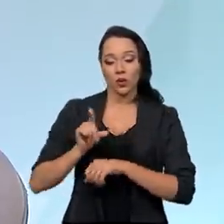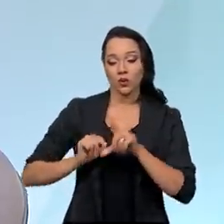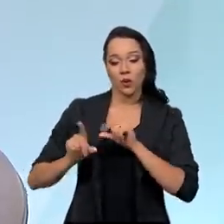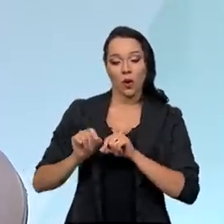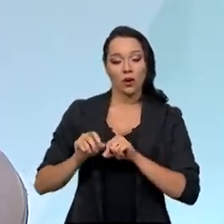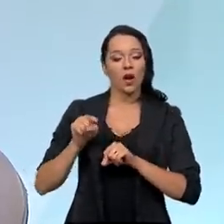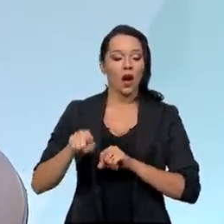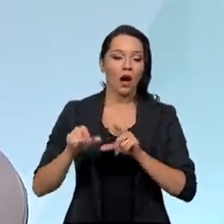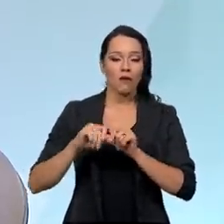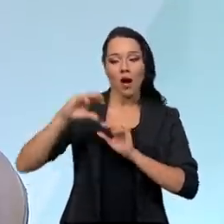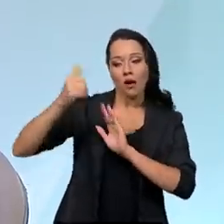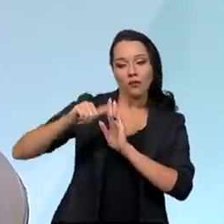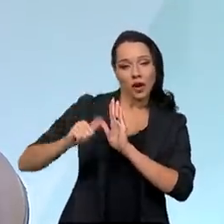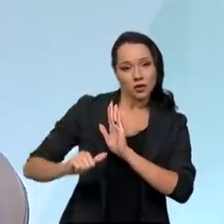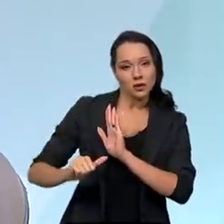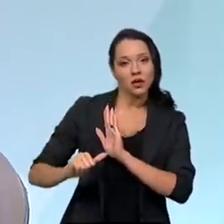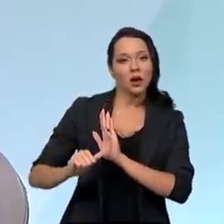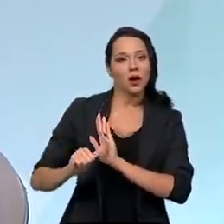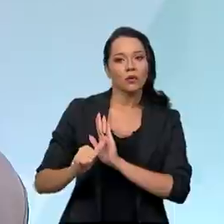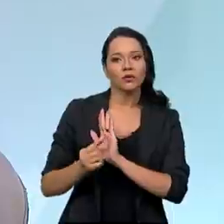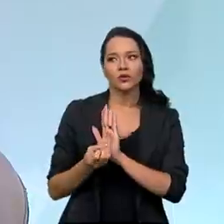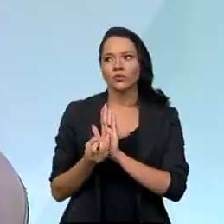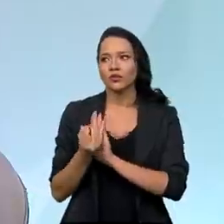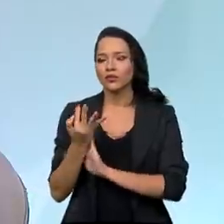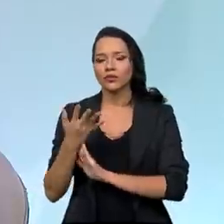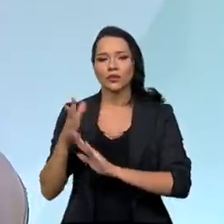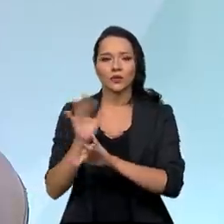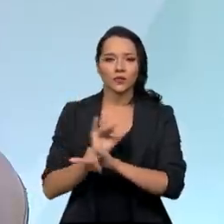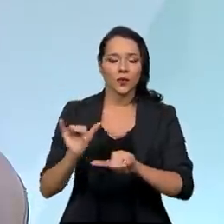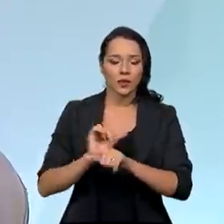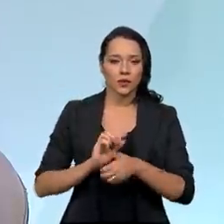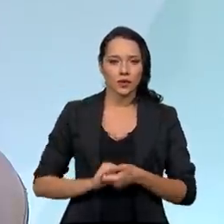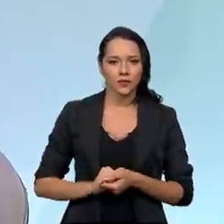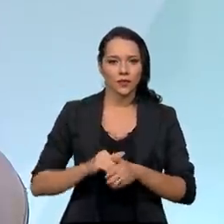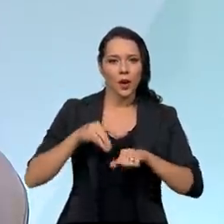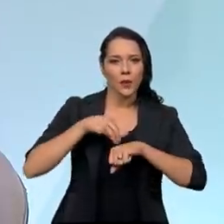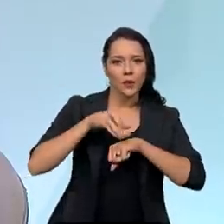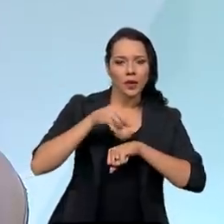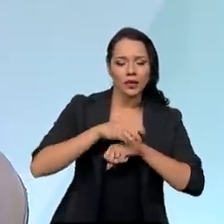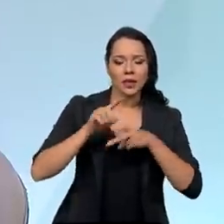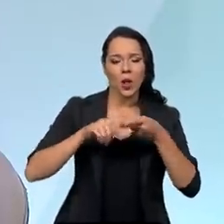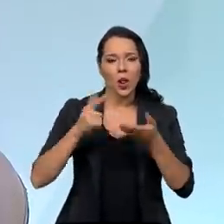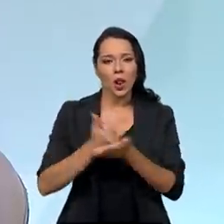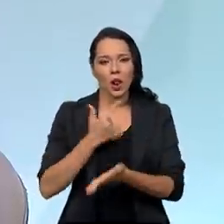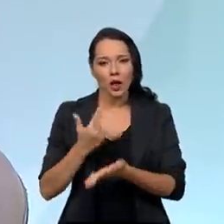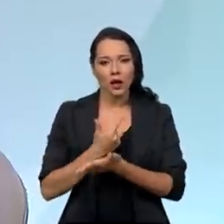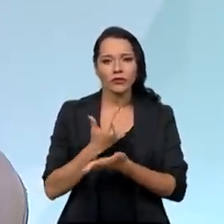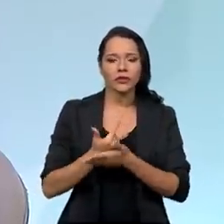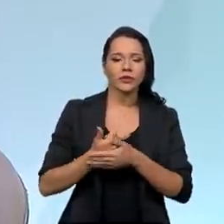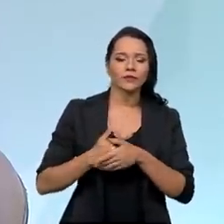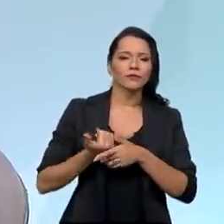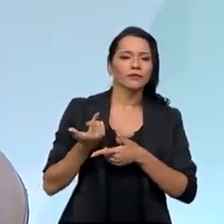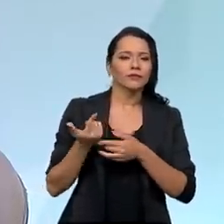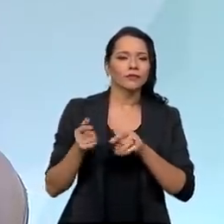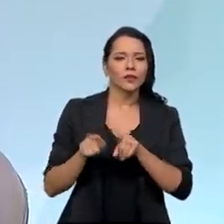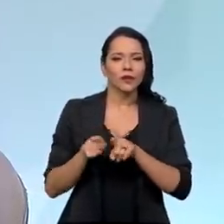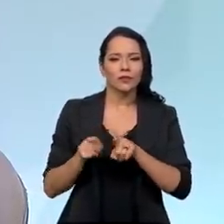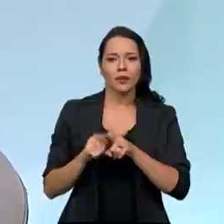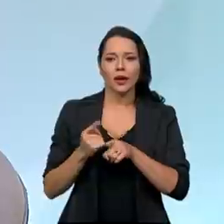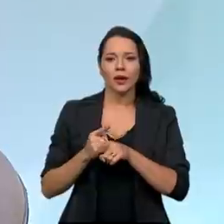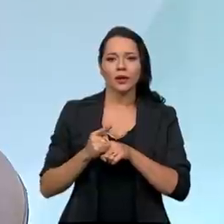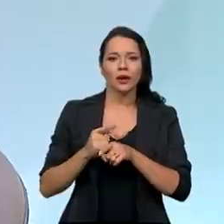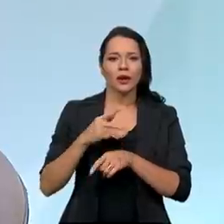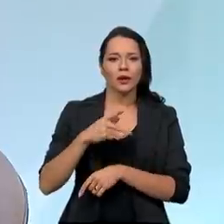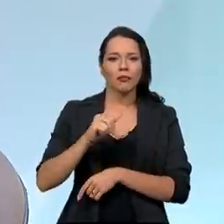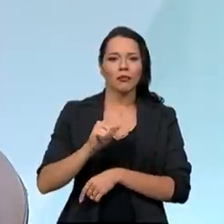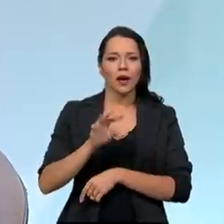e fazem avaliação de muitos dados. Publicações, livros, produções técnicas,